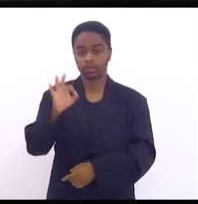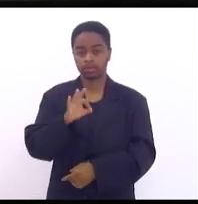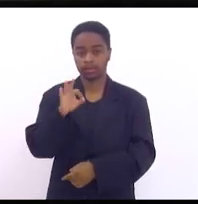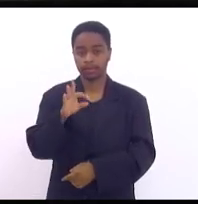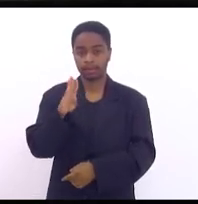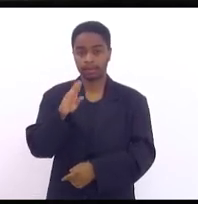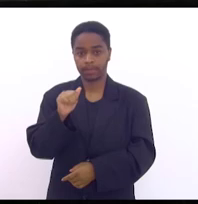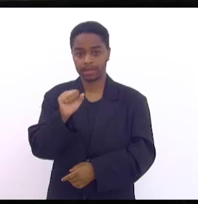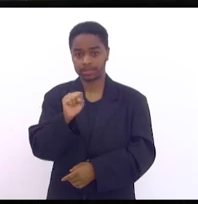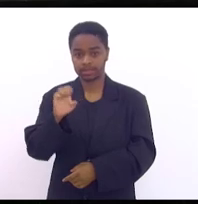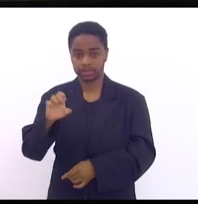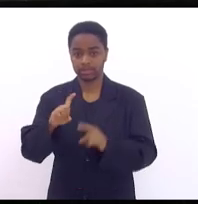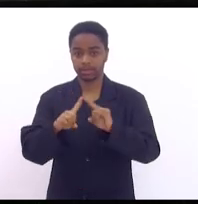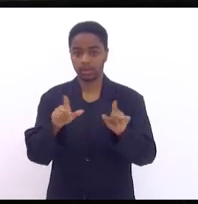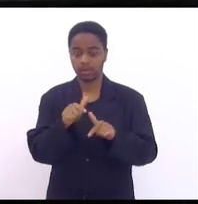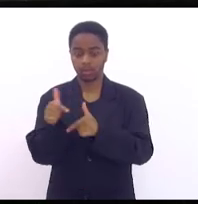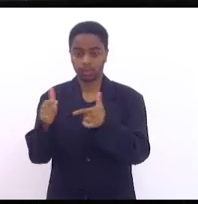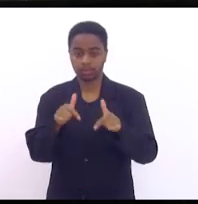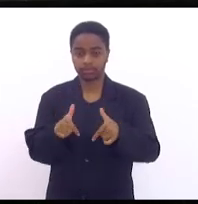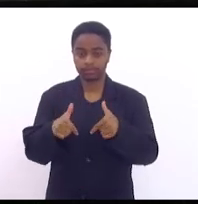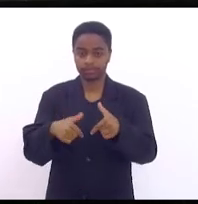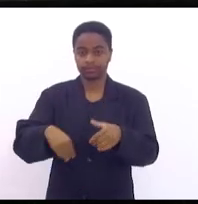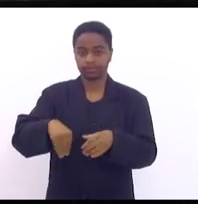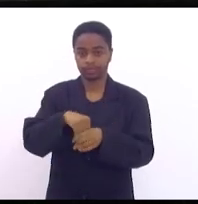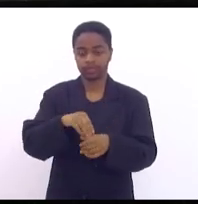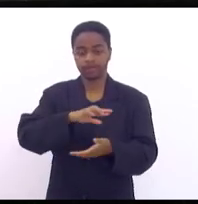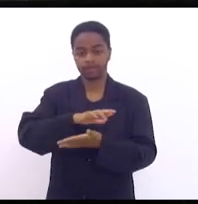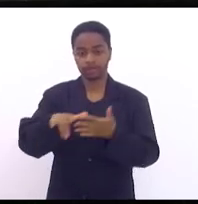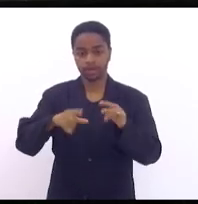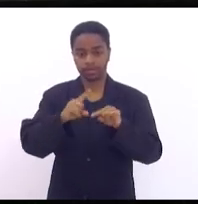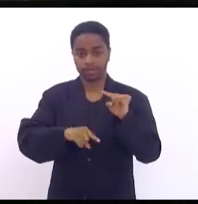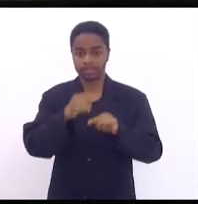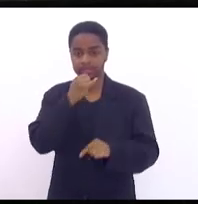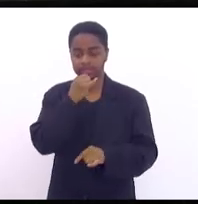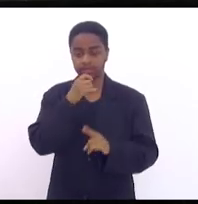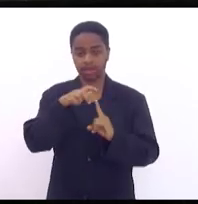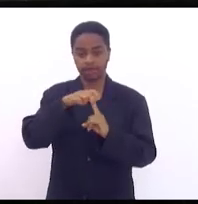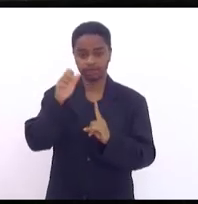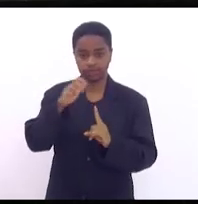as alíquotas de operação interna de diversos produtos, como